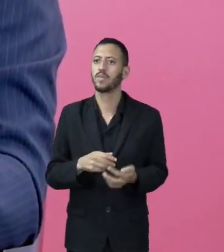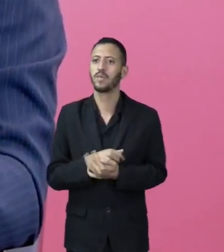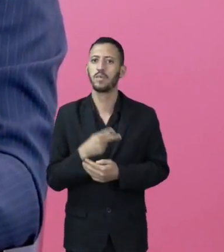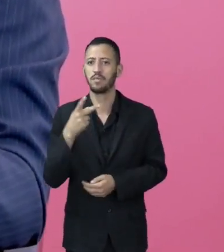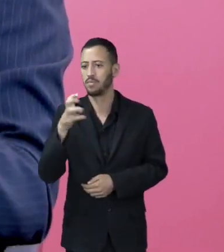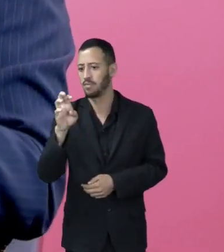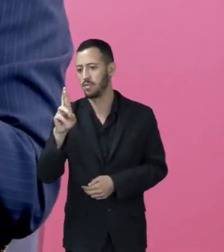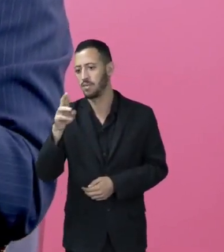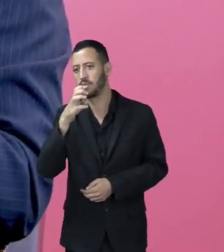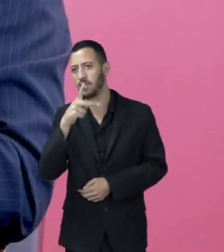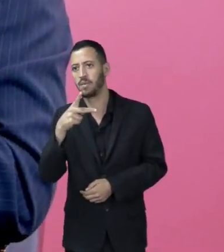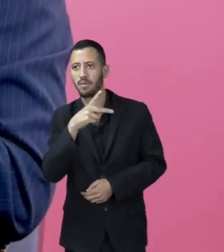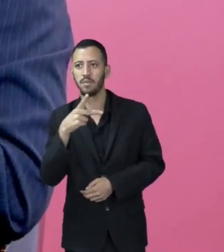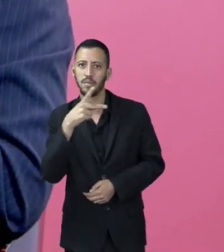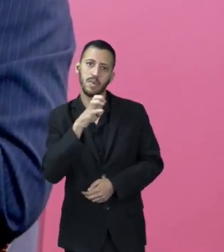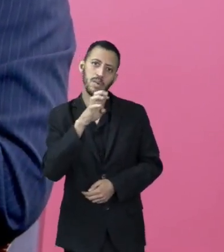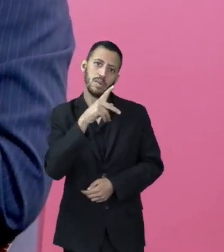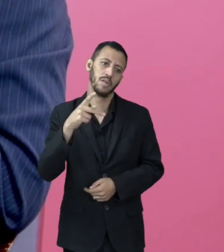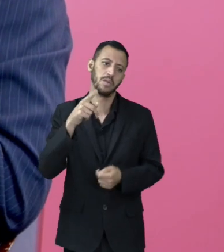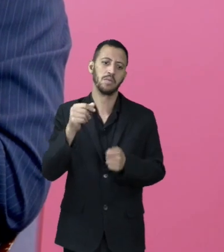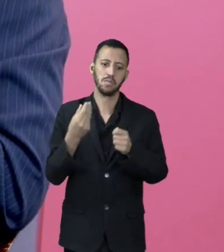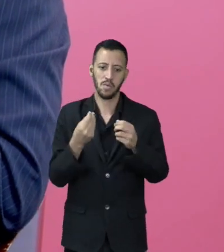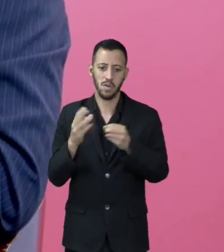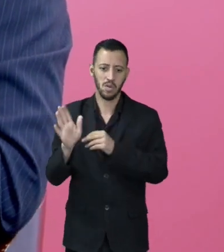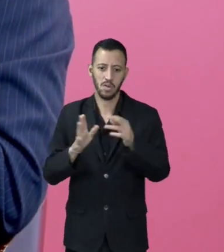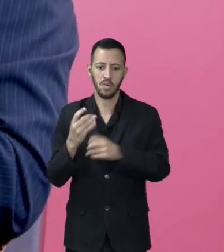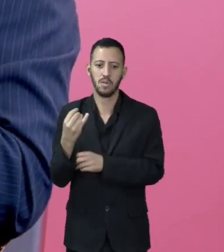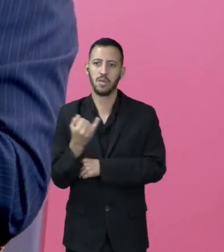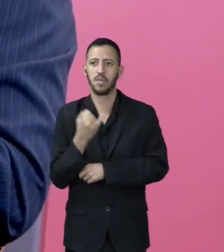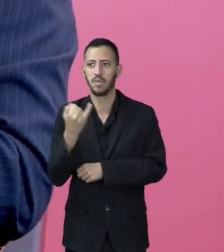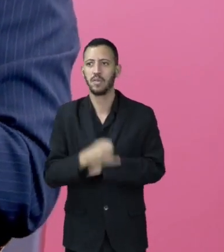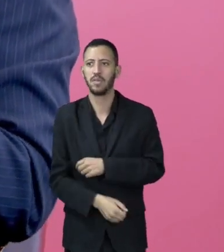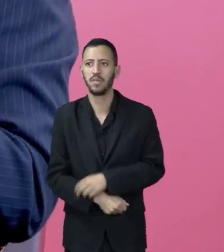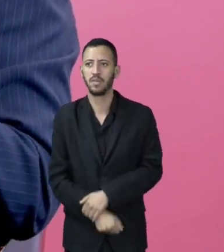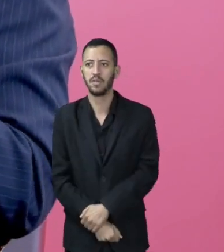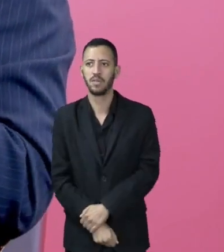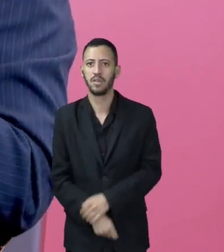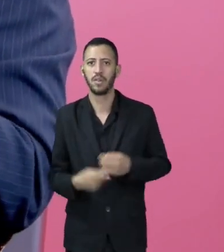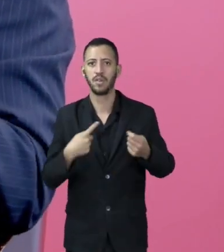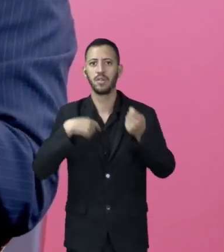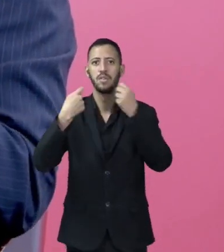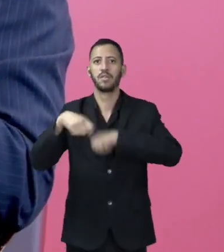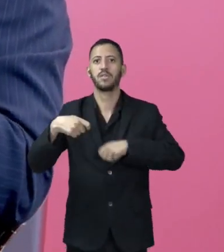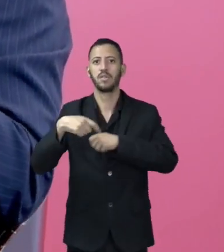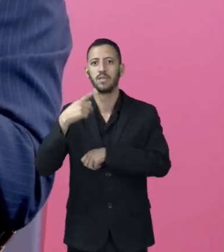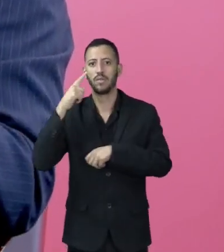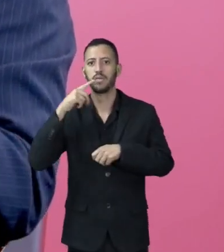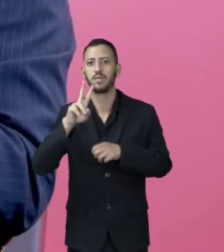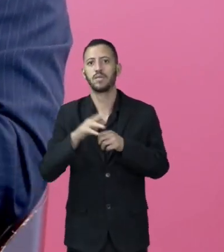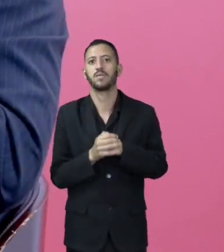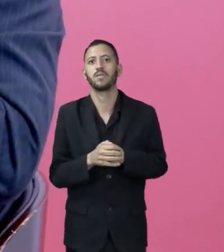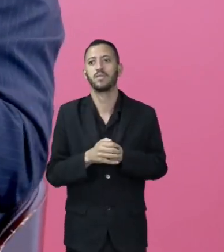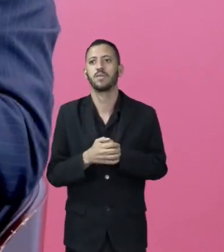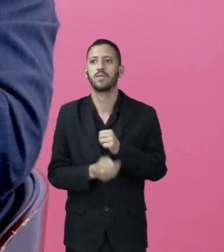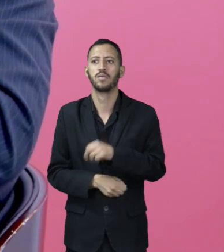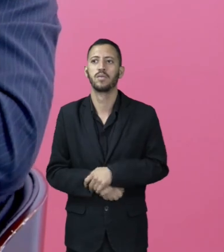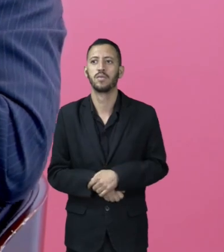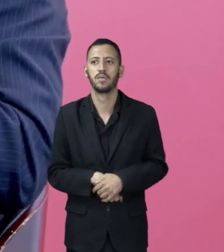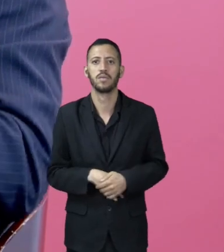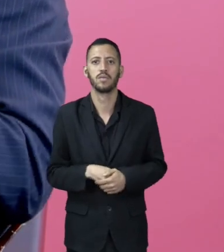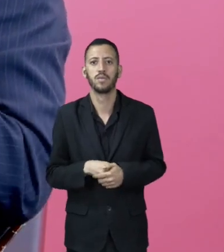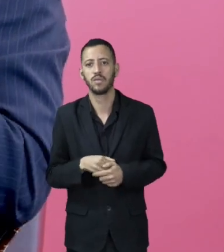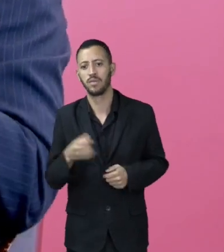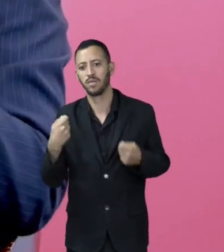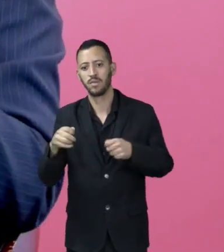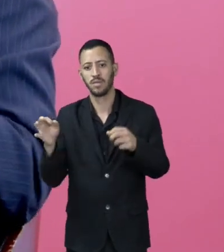né? Então isso se tornou muito mais acessível e é muito importante. Alice, a gente precisa já encaminhar